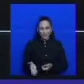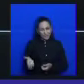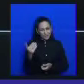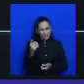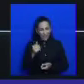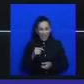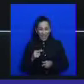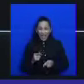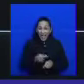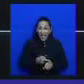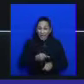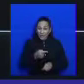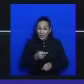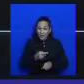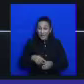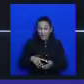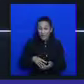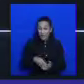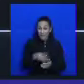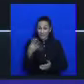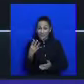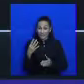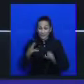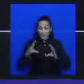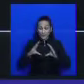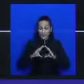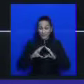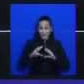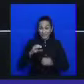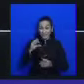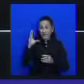Vamos lá, agora a quarta bola da noite.